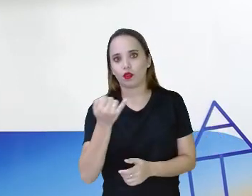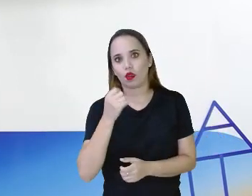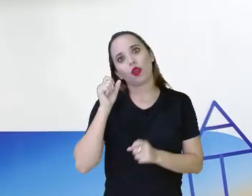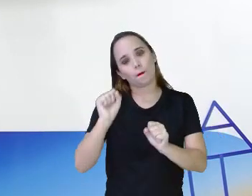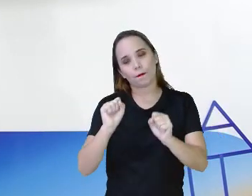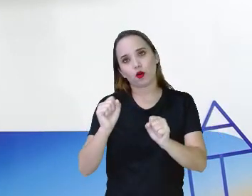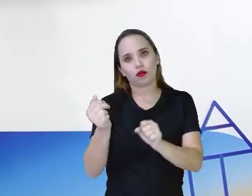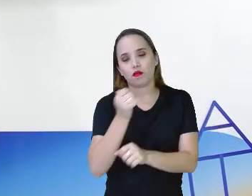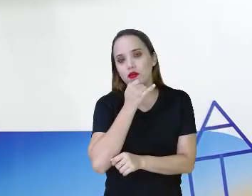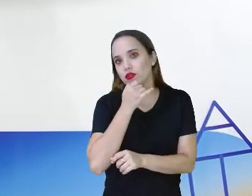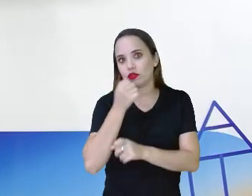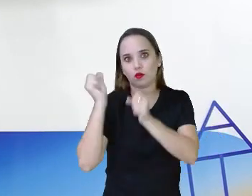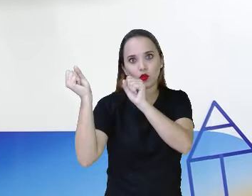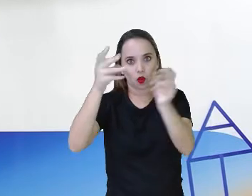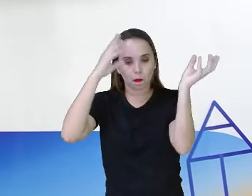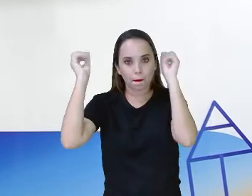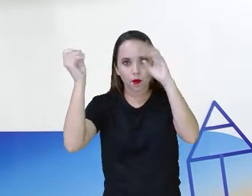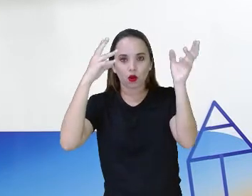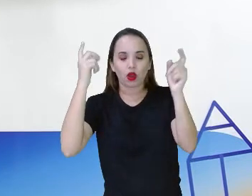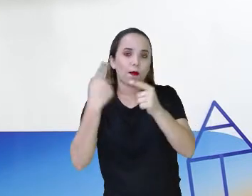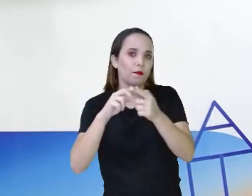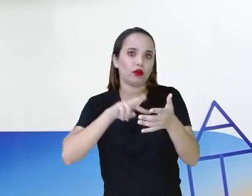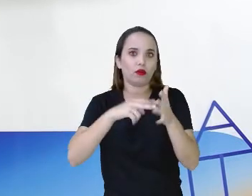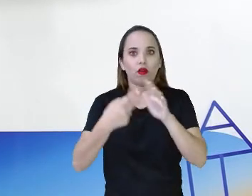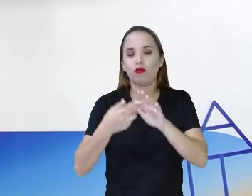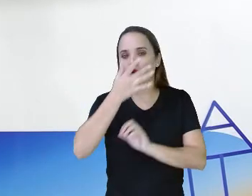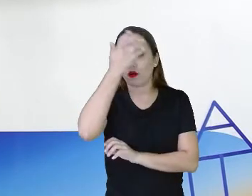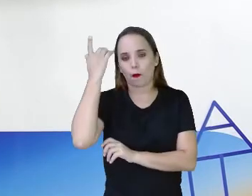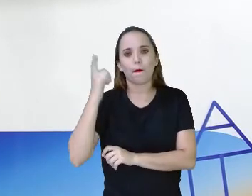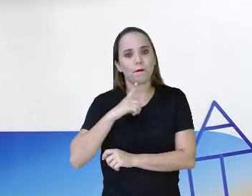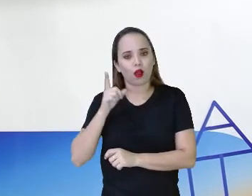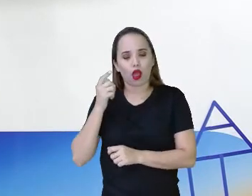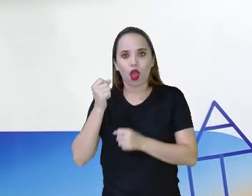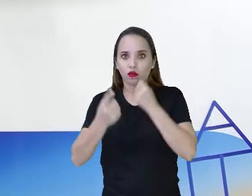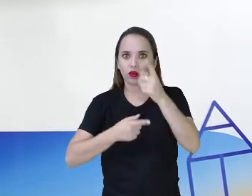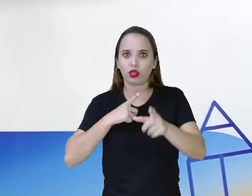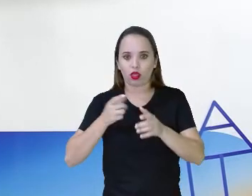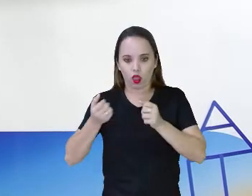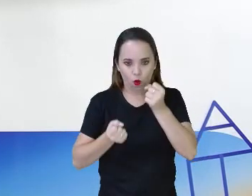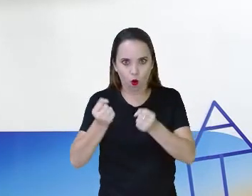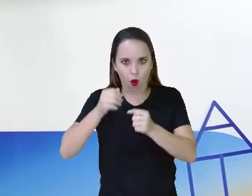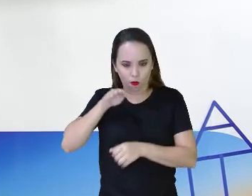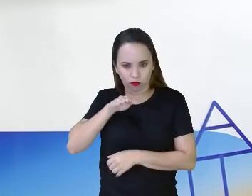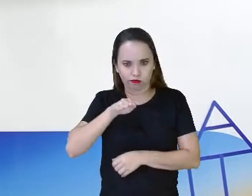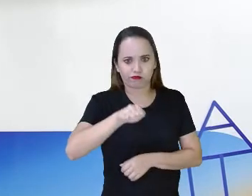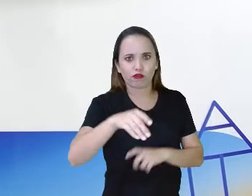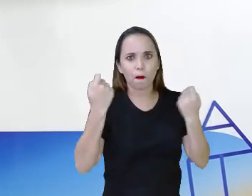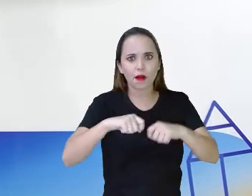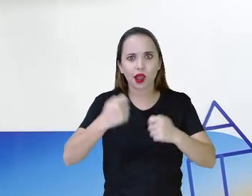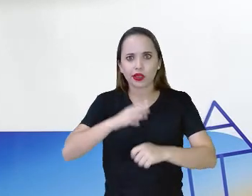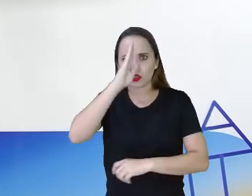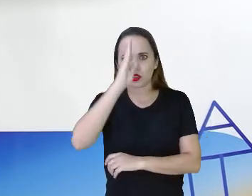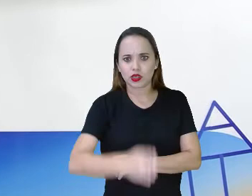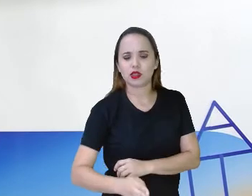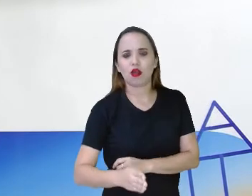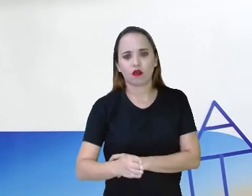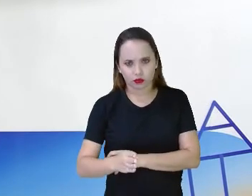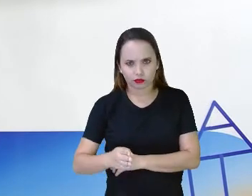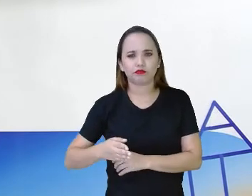ambulância, porque tem alguém precisando passar ali com uma condição que precise chegar ao